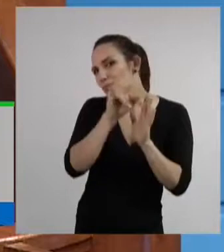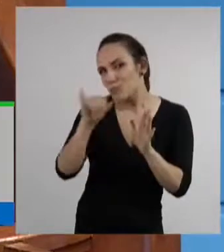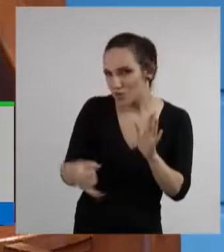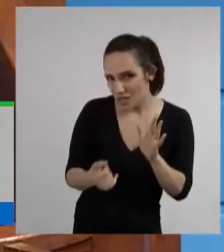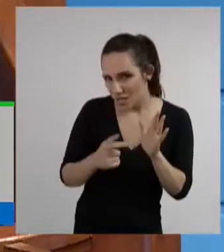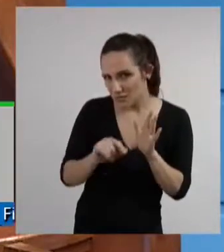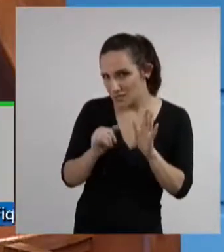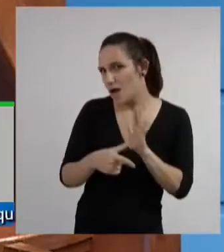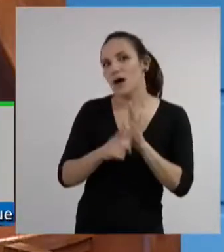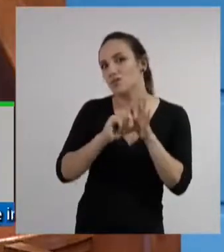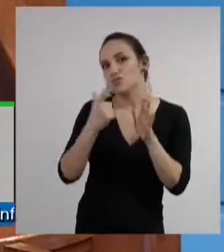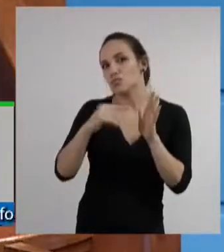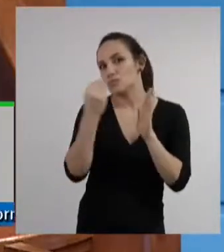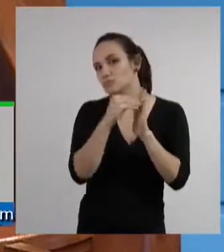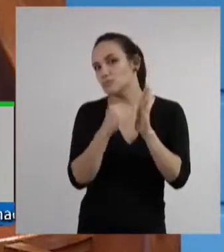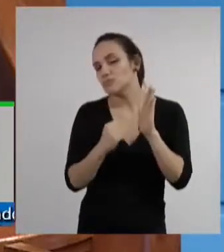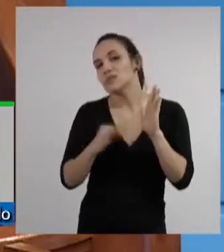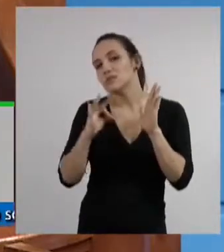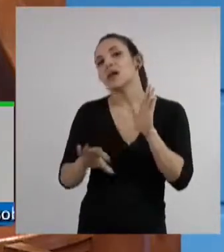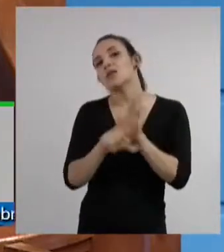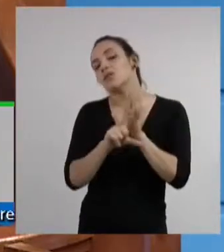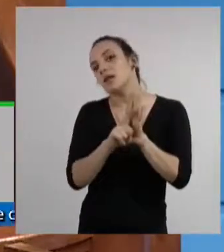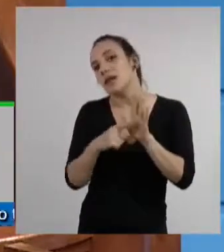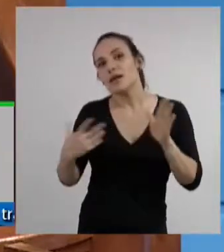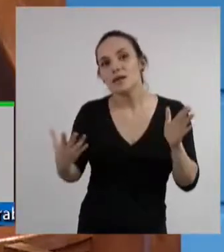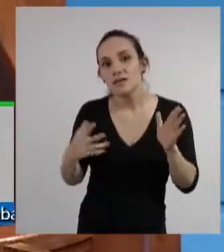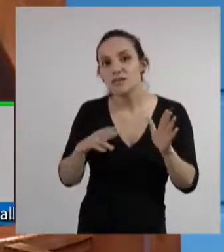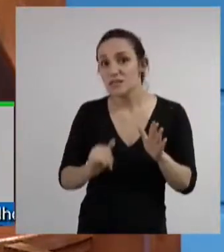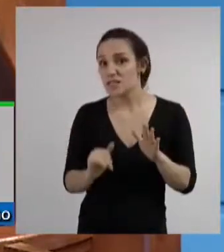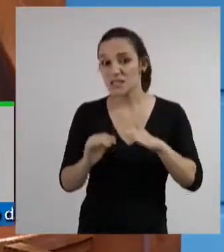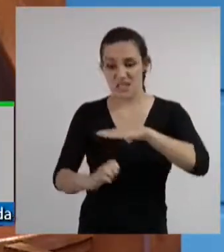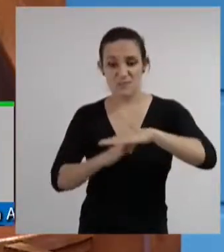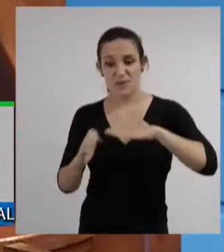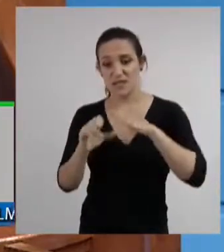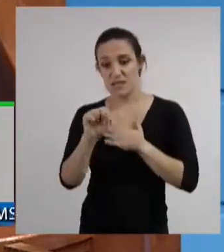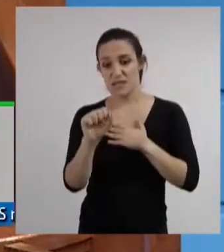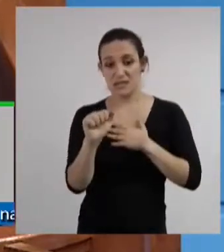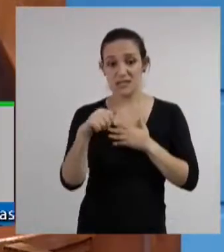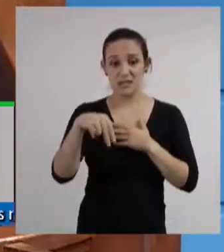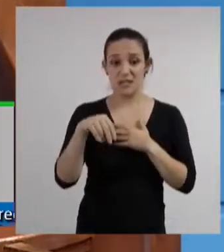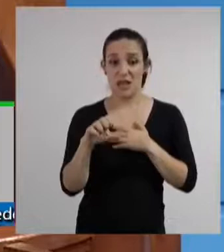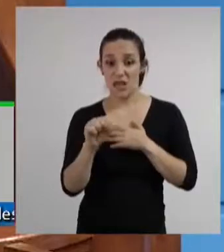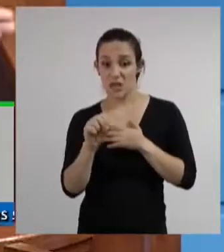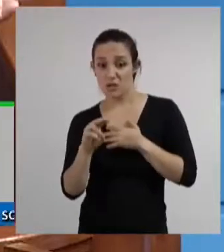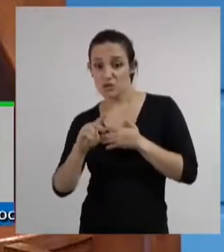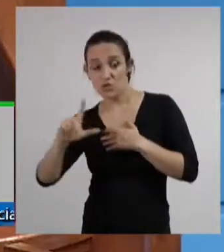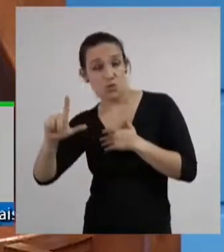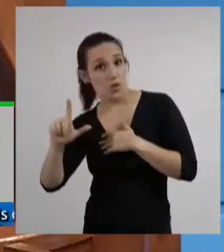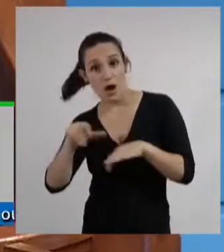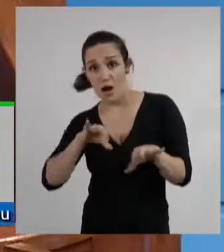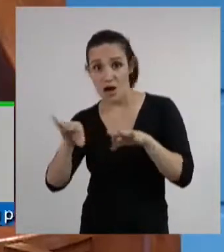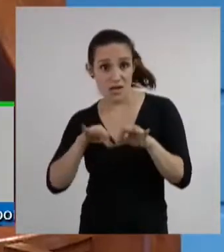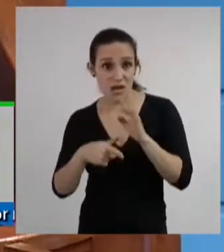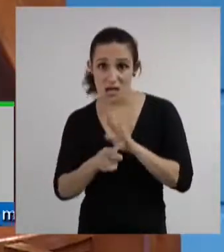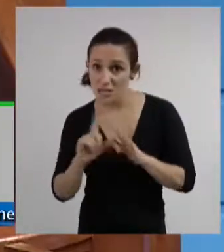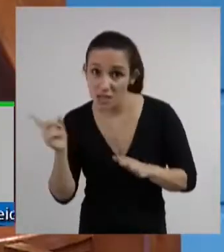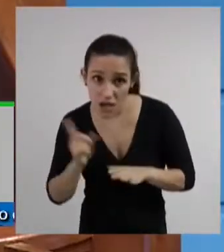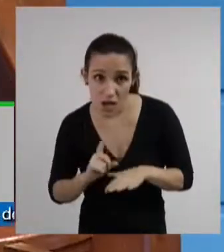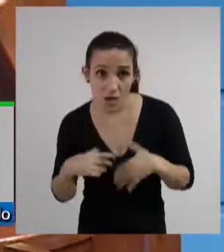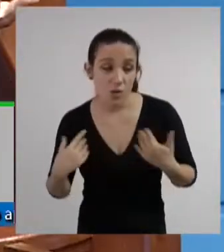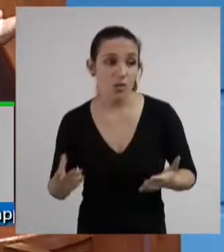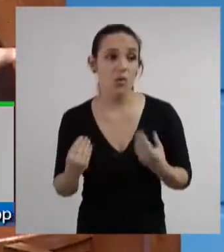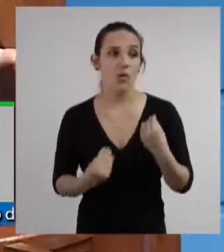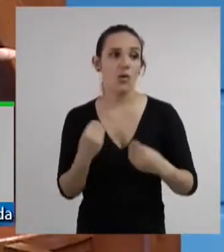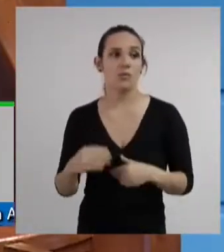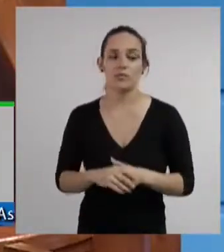apresentado um projeto e com as condições que a Sanesul, que foi a Sanesul que executou o projeto, vindo recurso federal, por